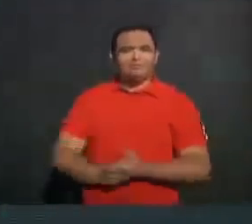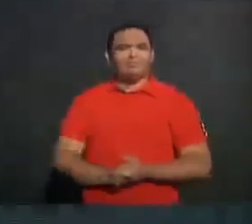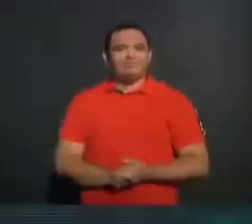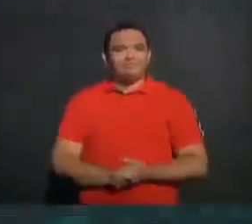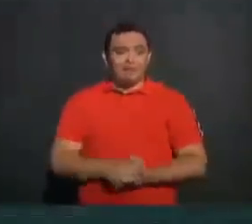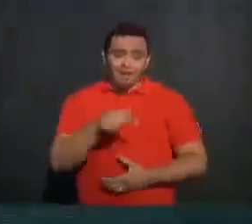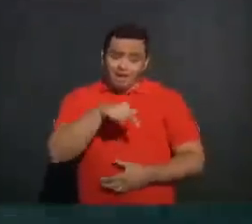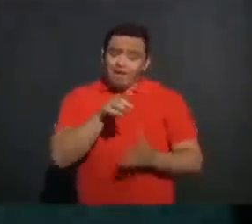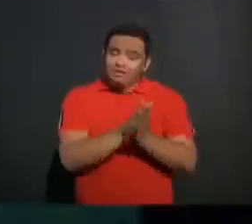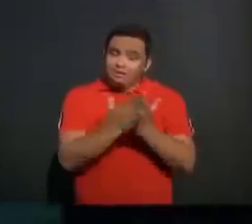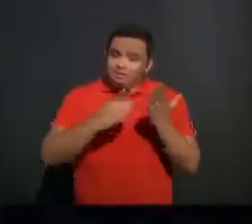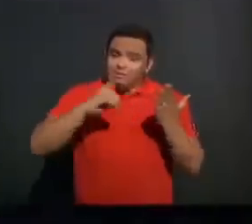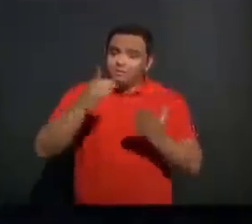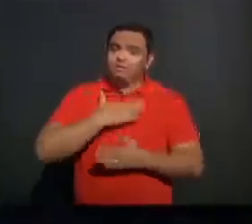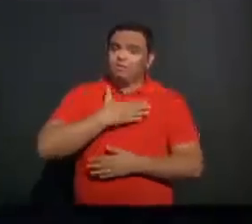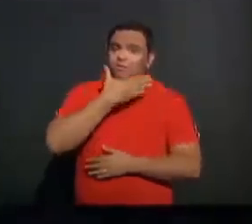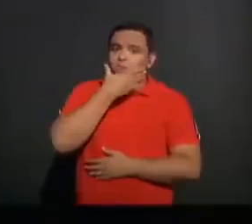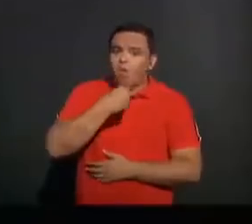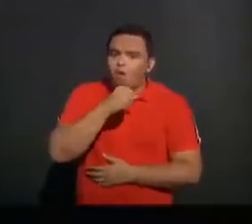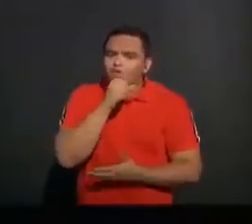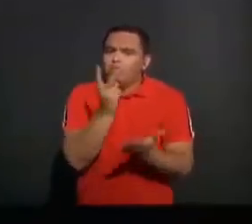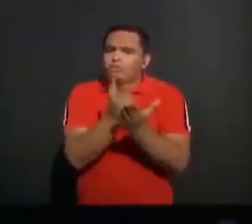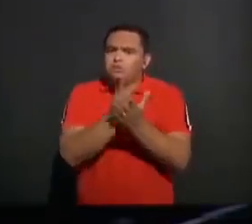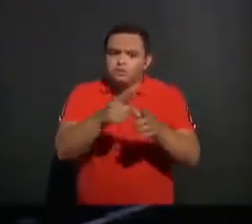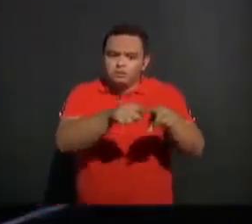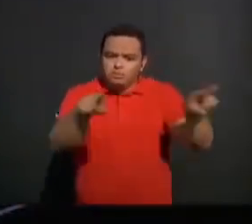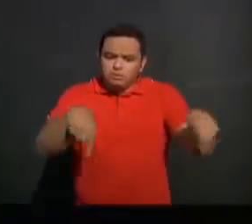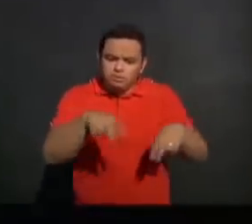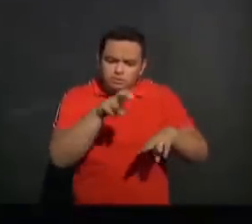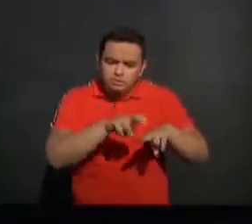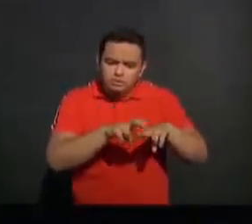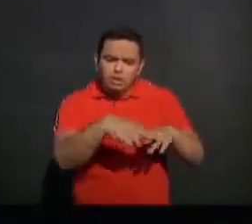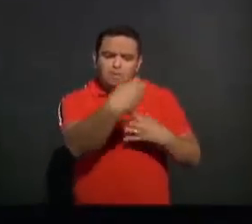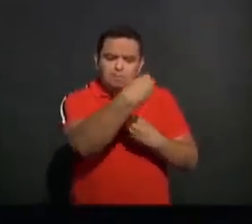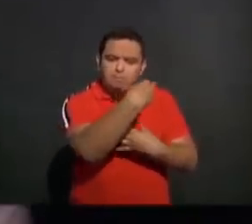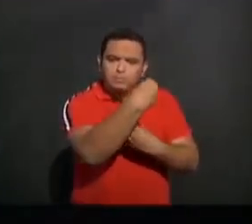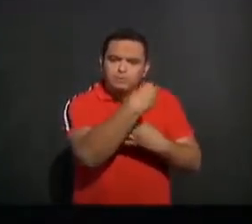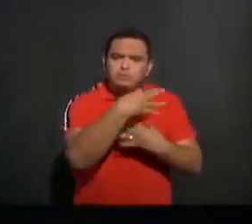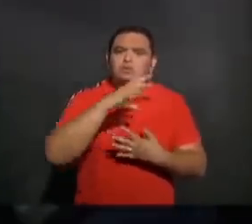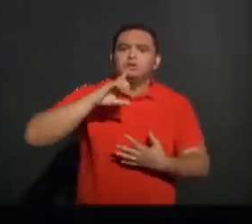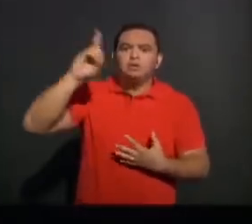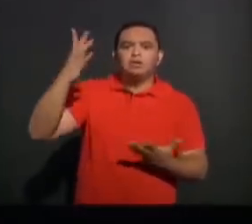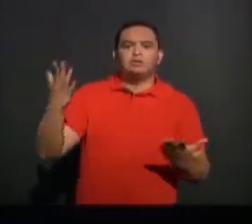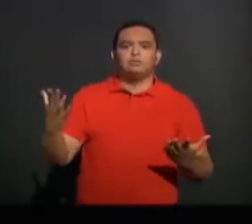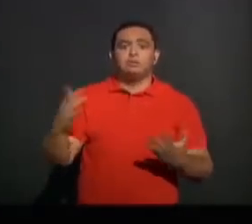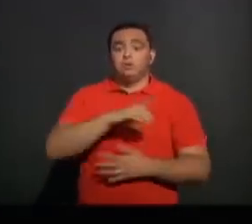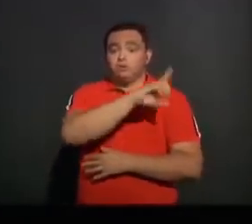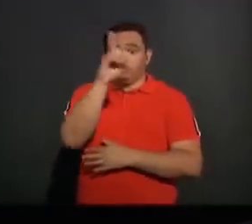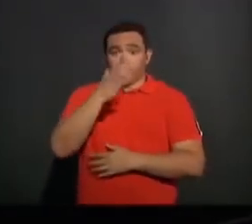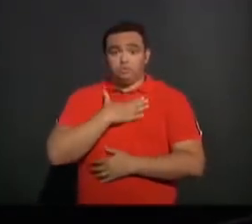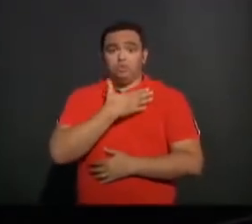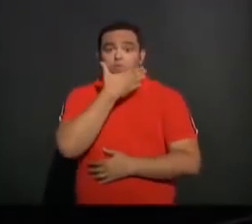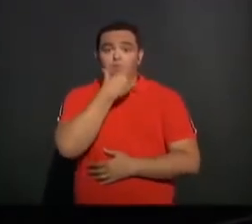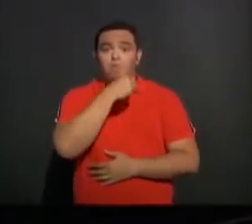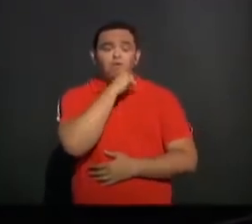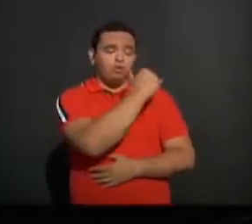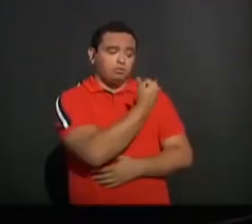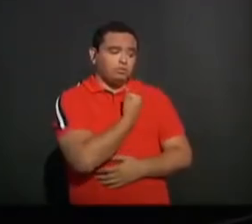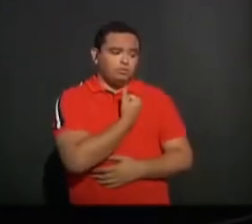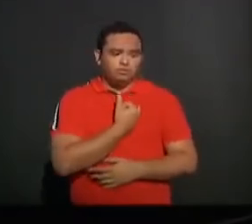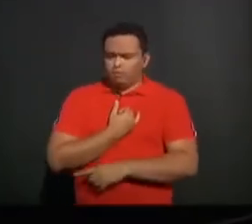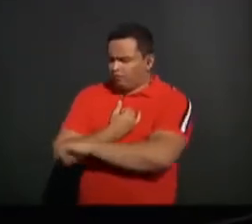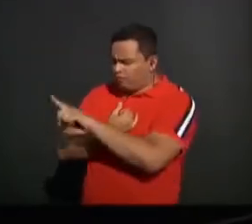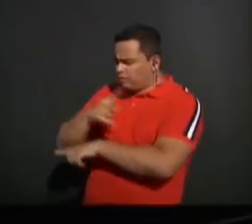Foi com essa Bíblia que meu avô sentava comigo na sala para poder falar das coisas de Deus. E um dia ele falou assim para mim: meu filho, lembra do